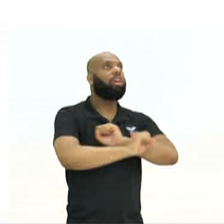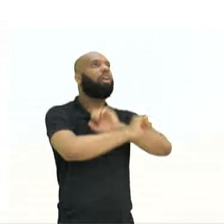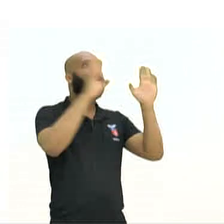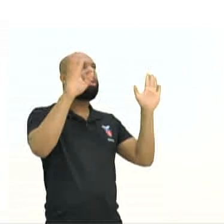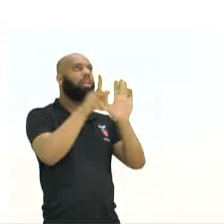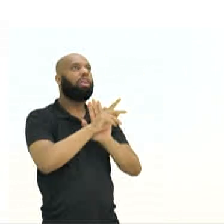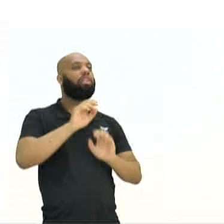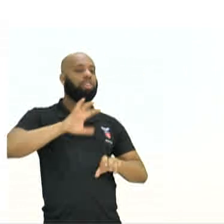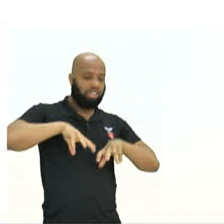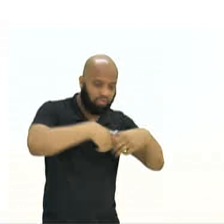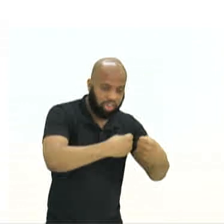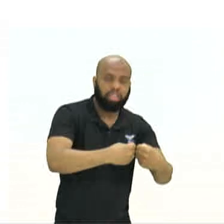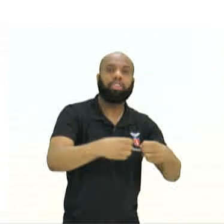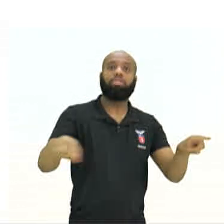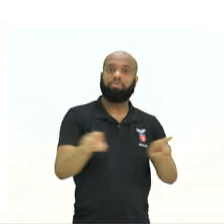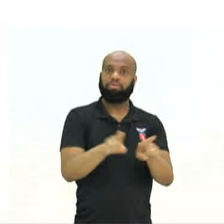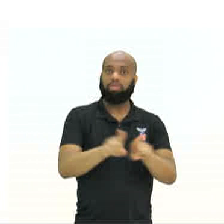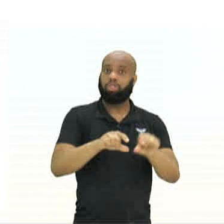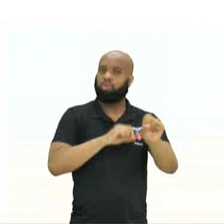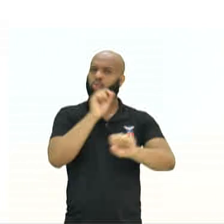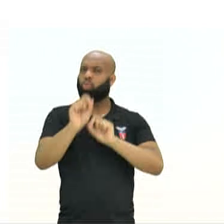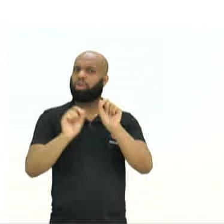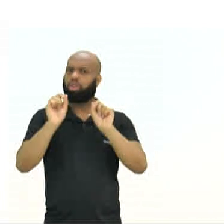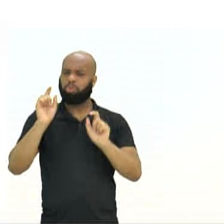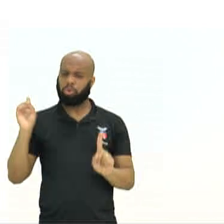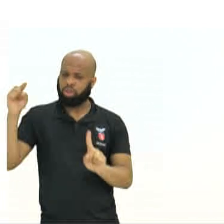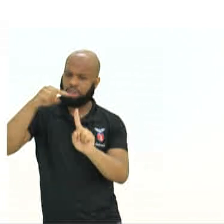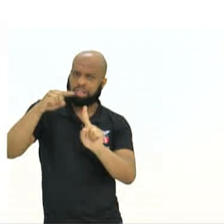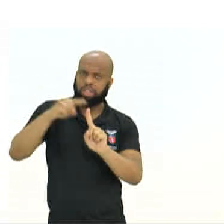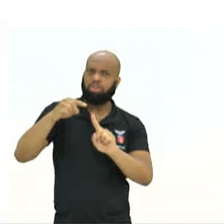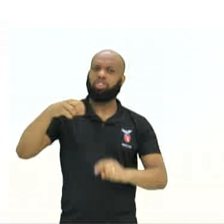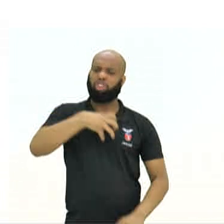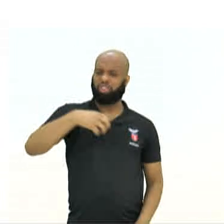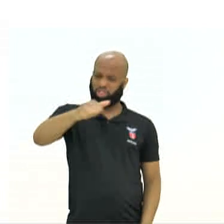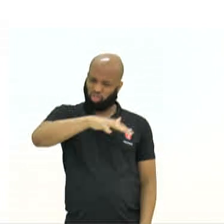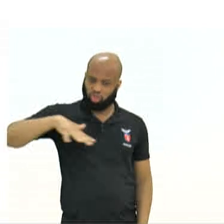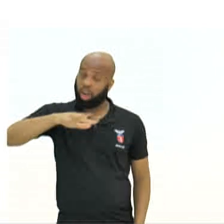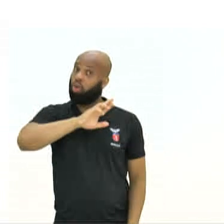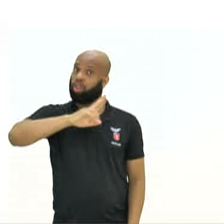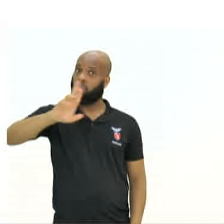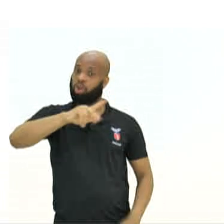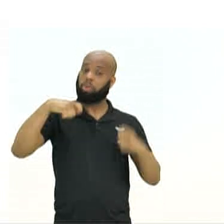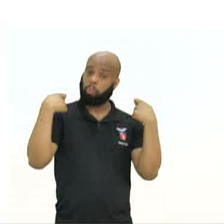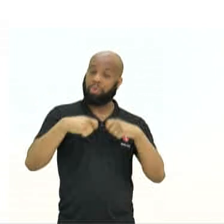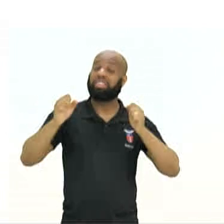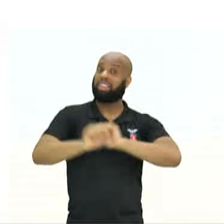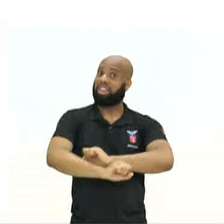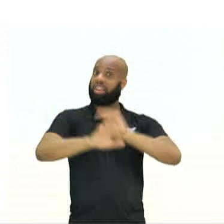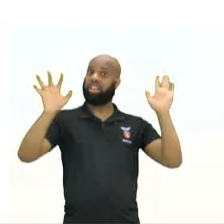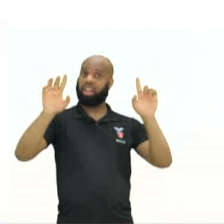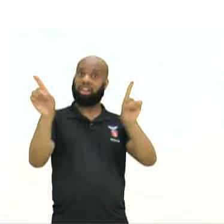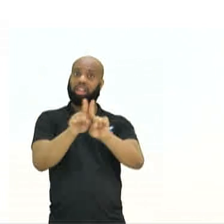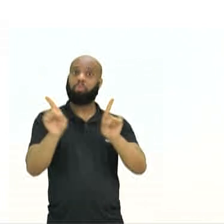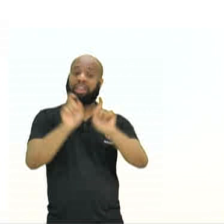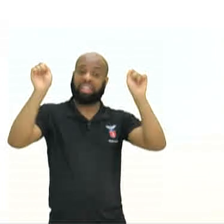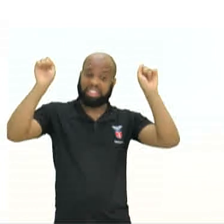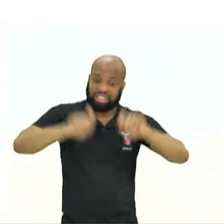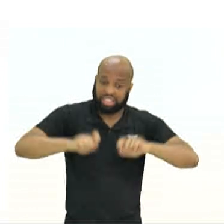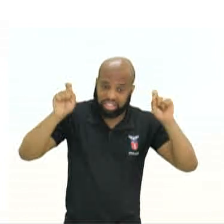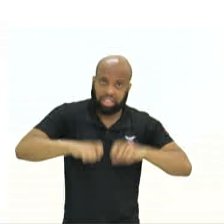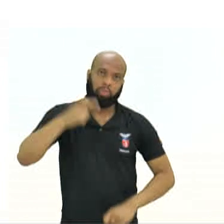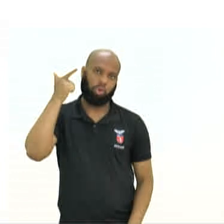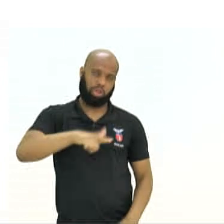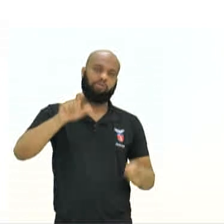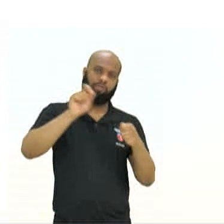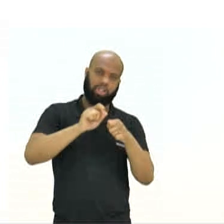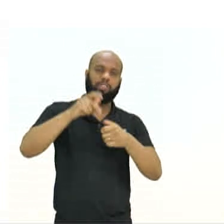ali defendida. Lembre-se que a intenção não pode ser tão genérica, ela precisa ser plausível e exequível, ou seja, tem que ser